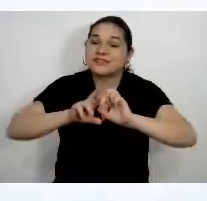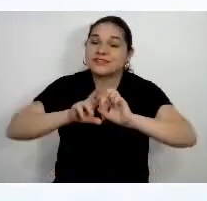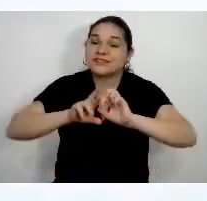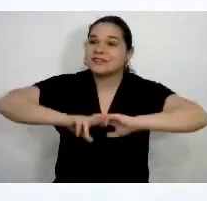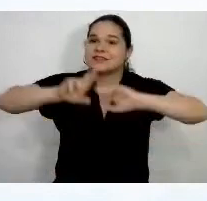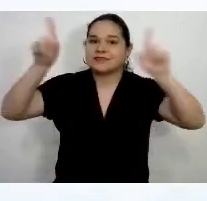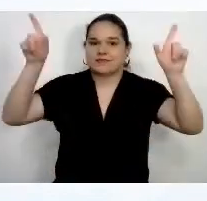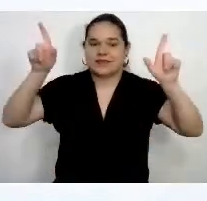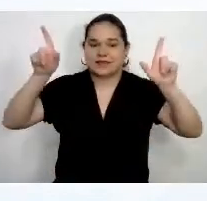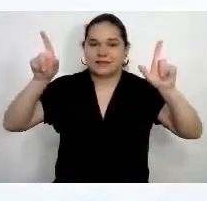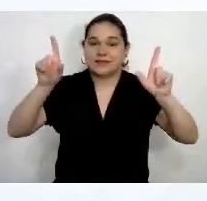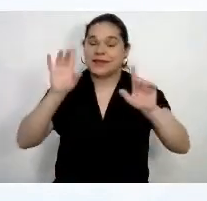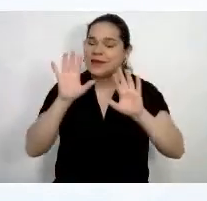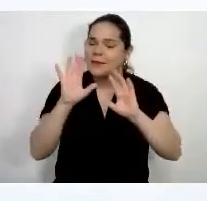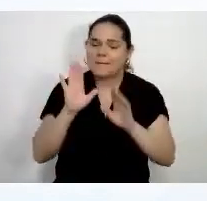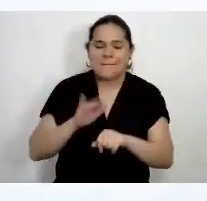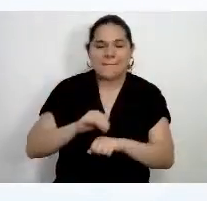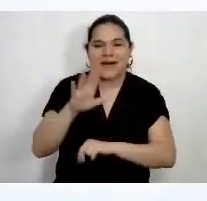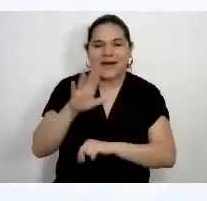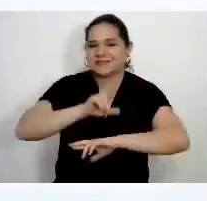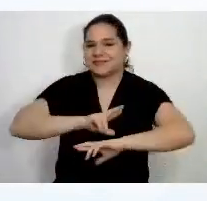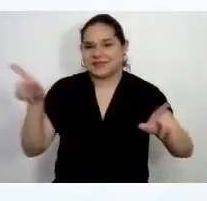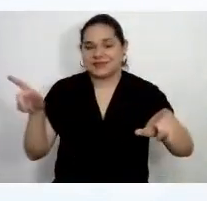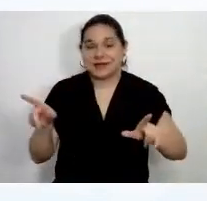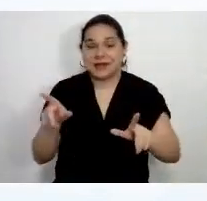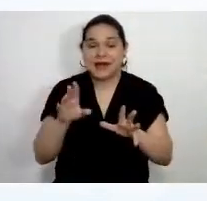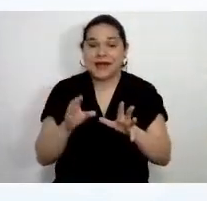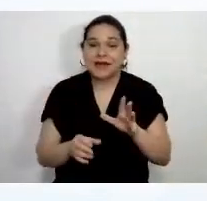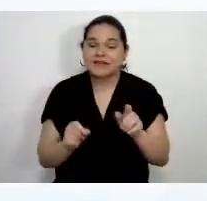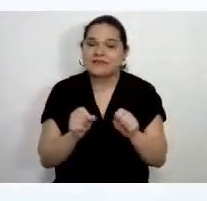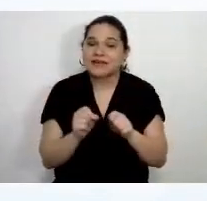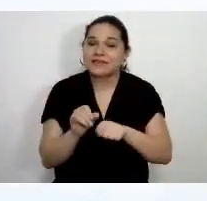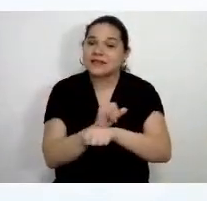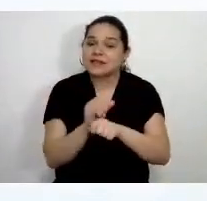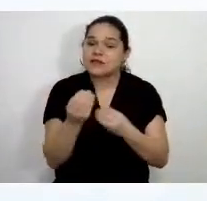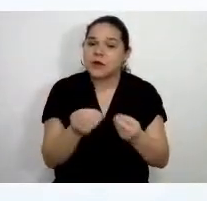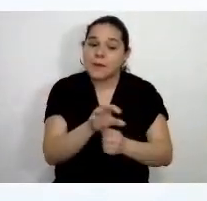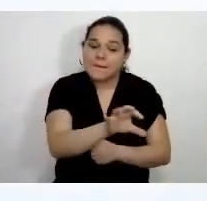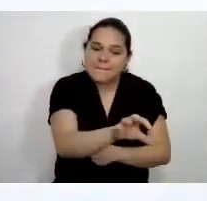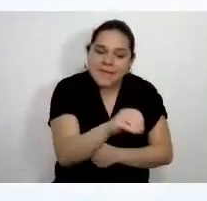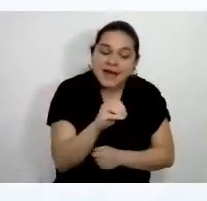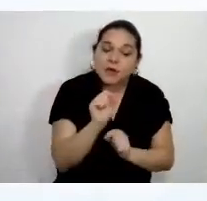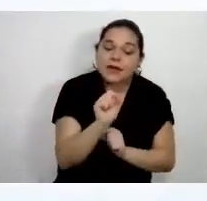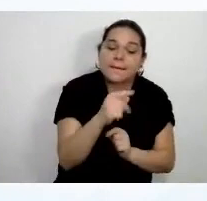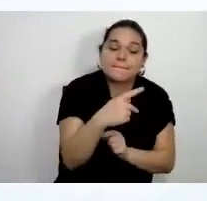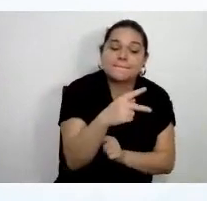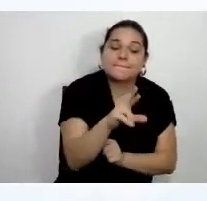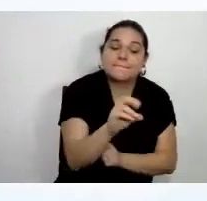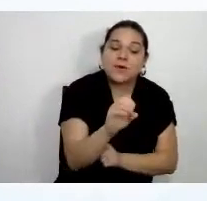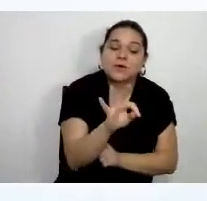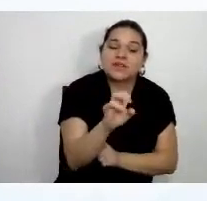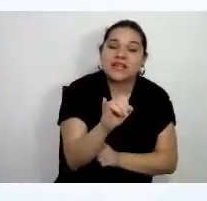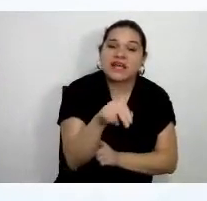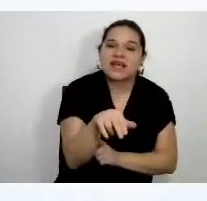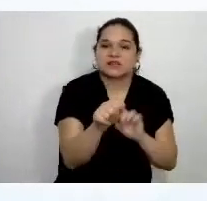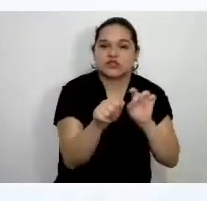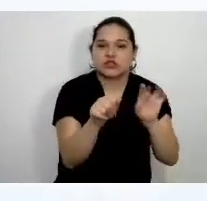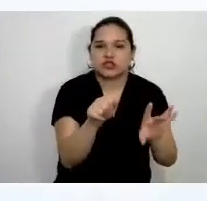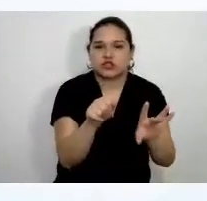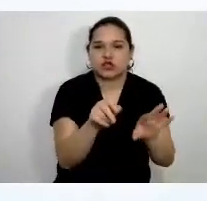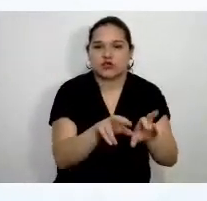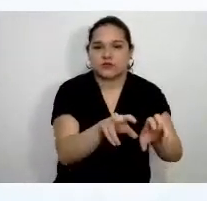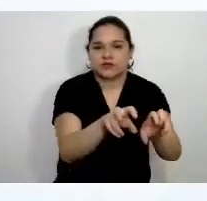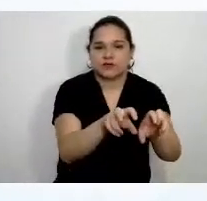proteína, ou então pega uma proteína de um pedaço do vírus, e vê se essa proteína é capaz de produzir